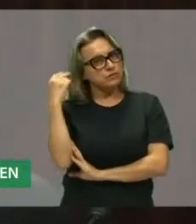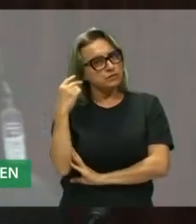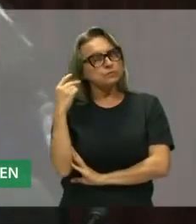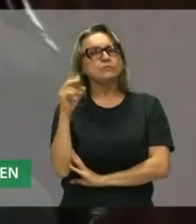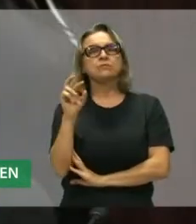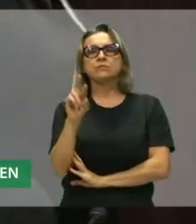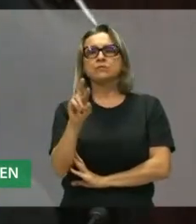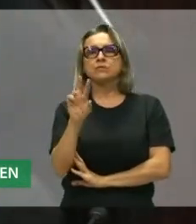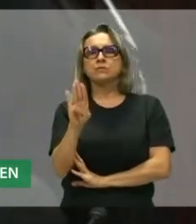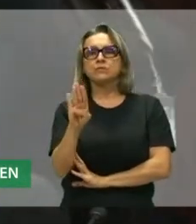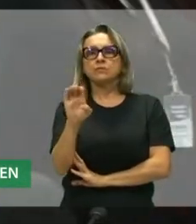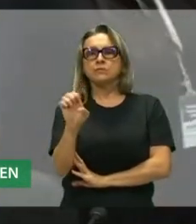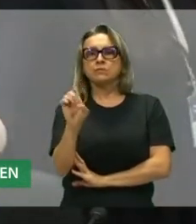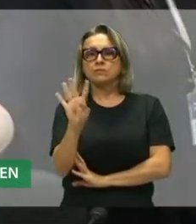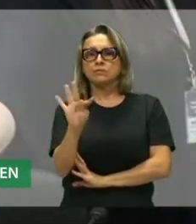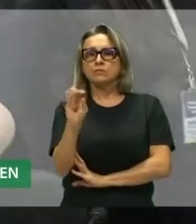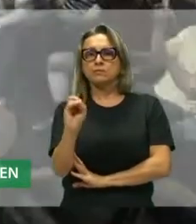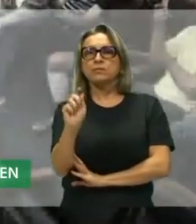Cunha.